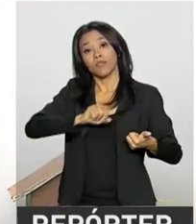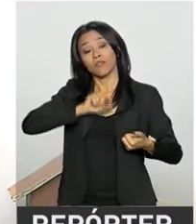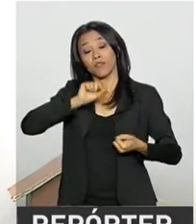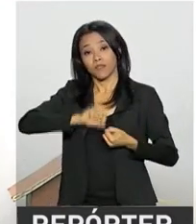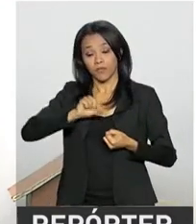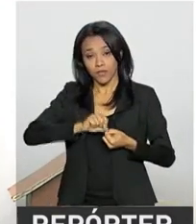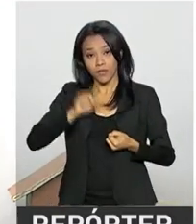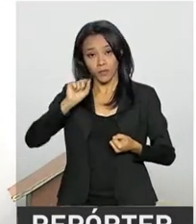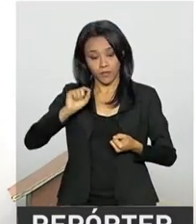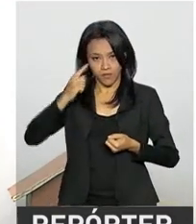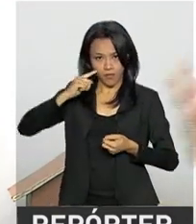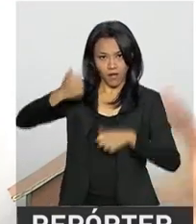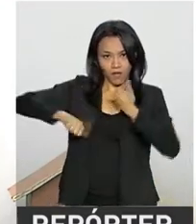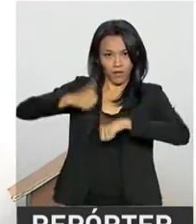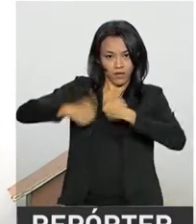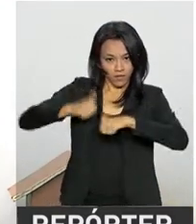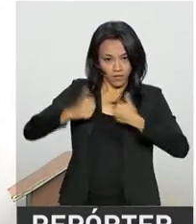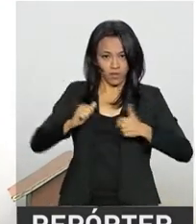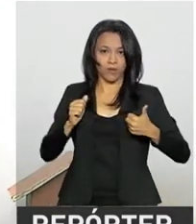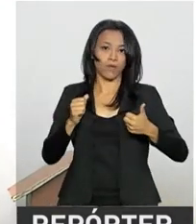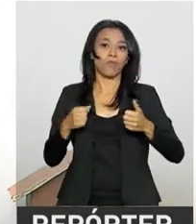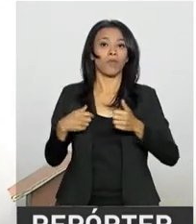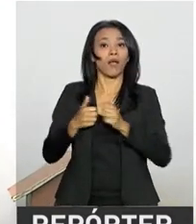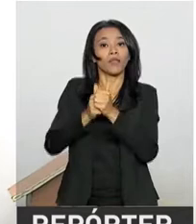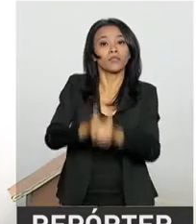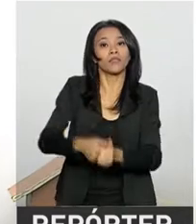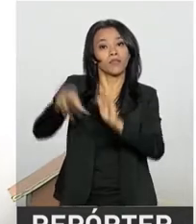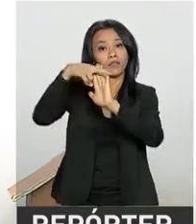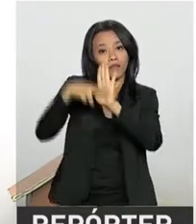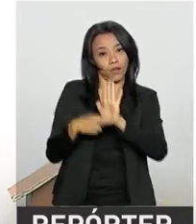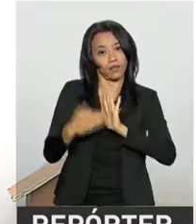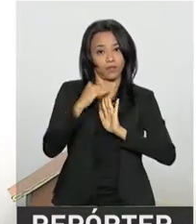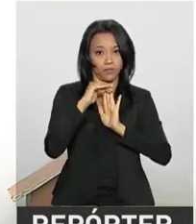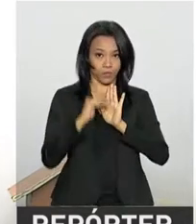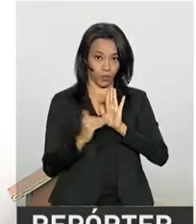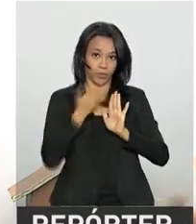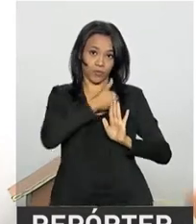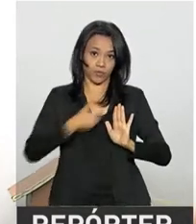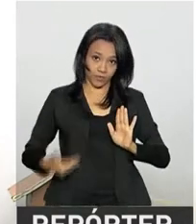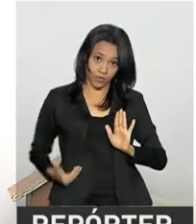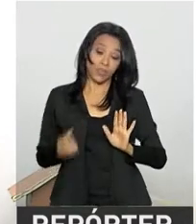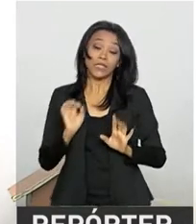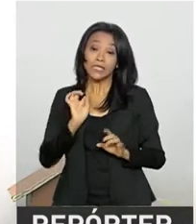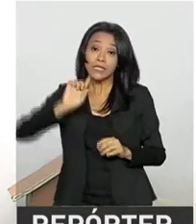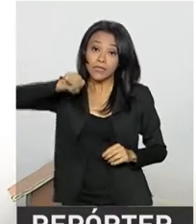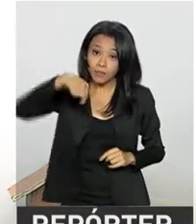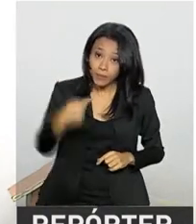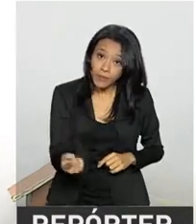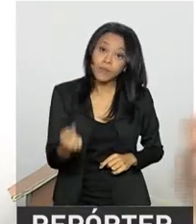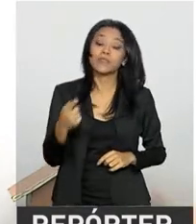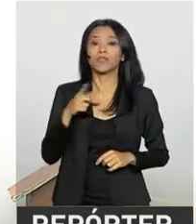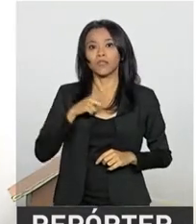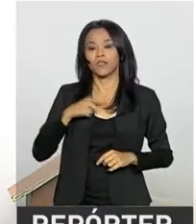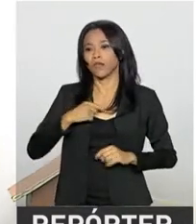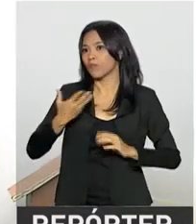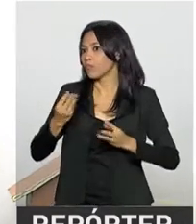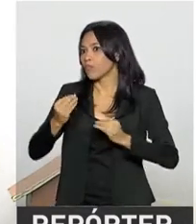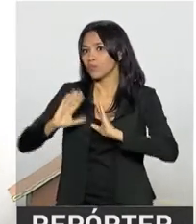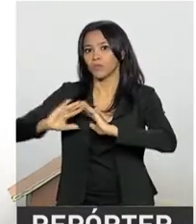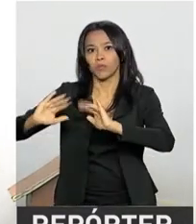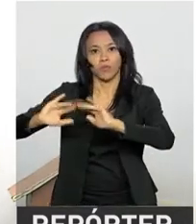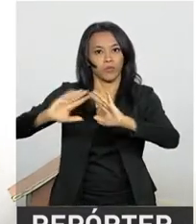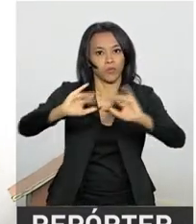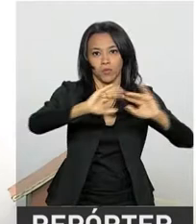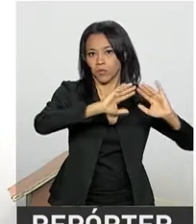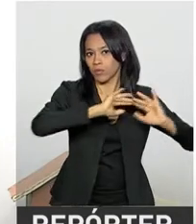é uma avaliação de aderência os requisitos do programa e depois como nós esperamos também que haja uma demanda grande né